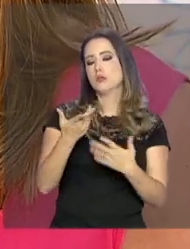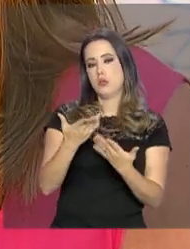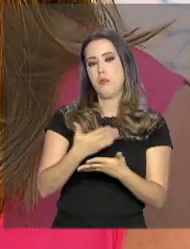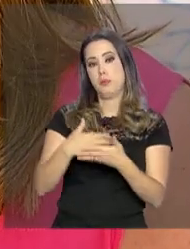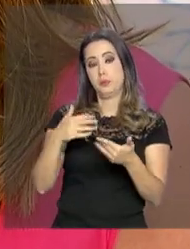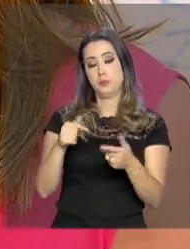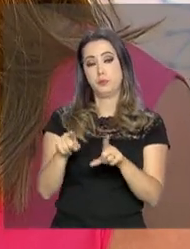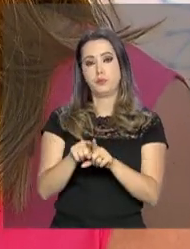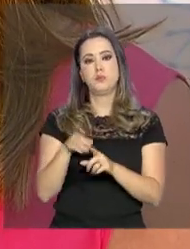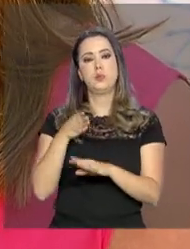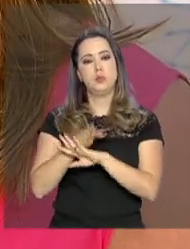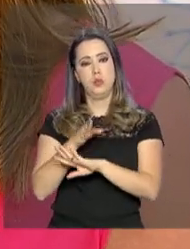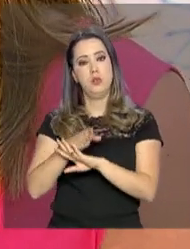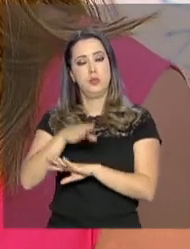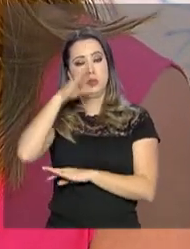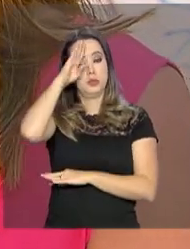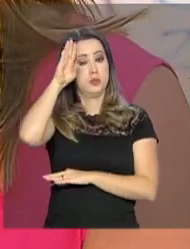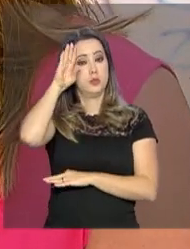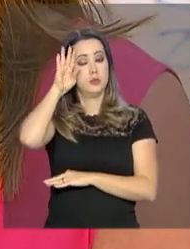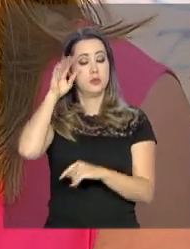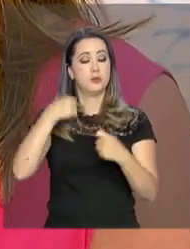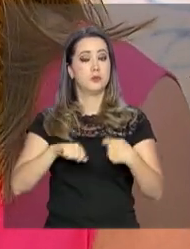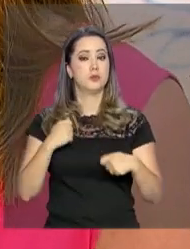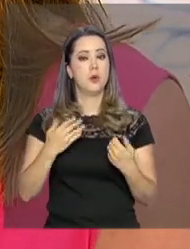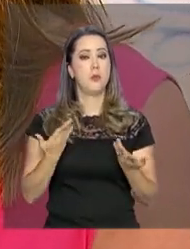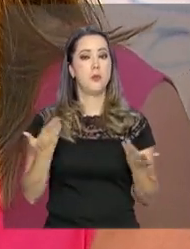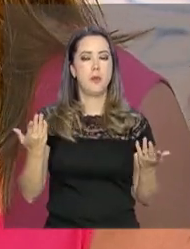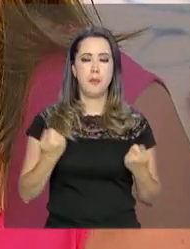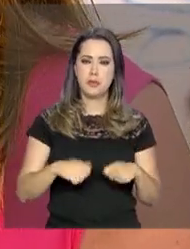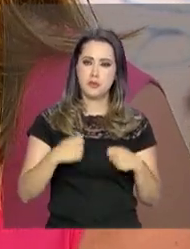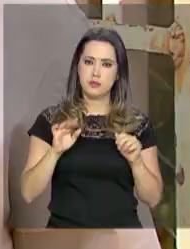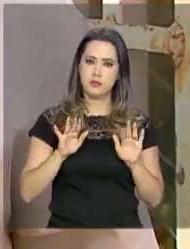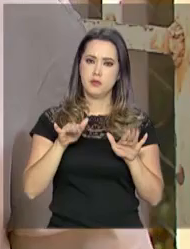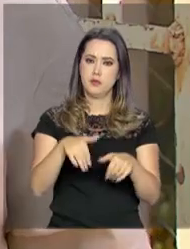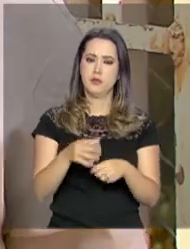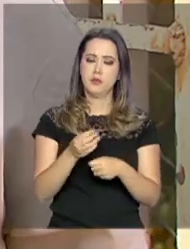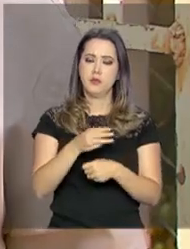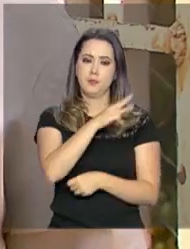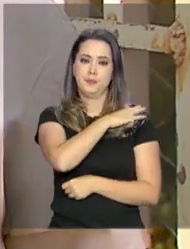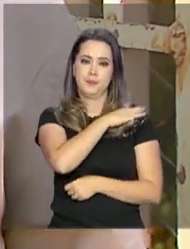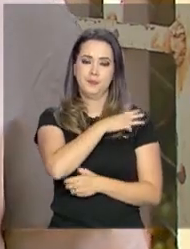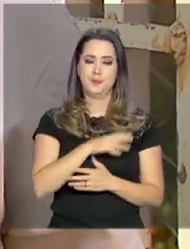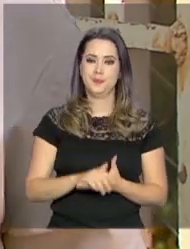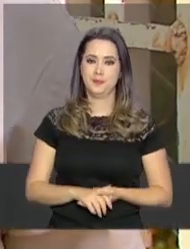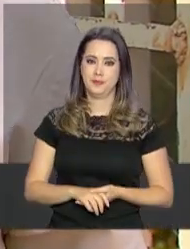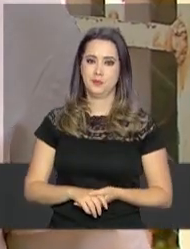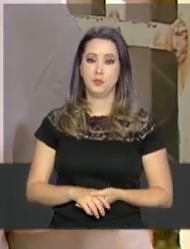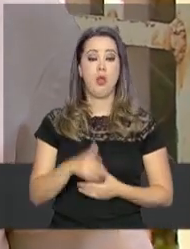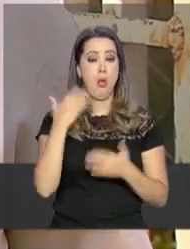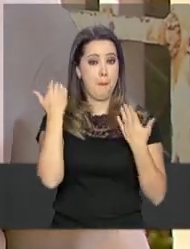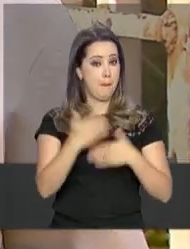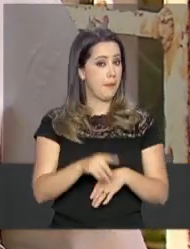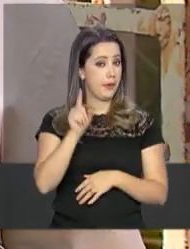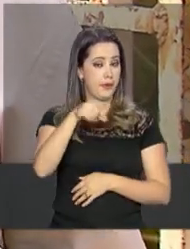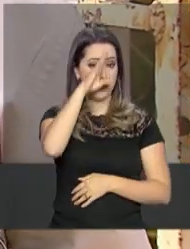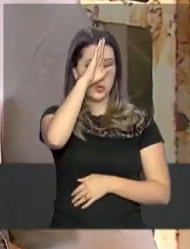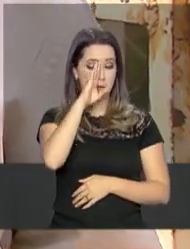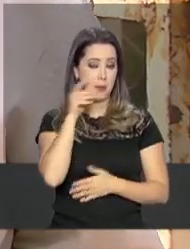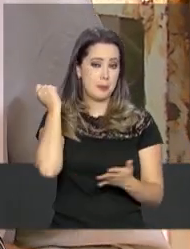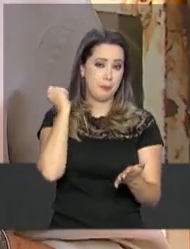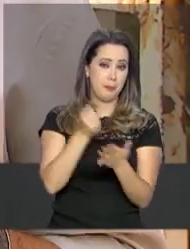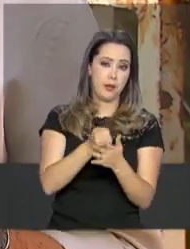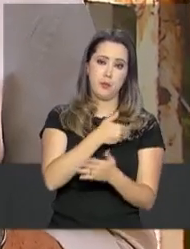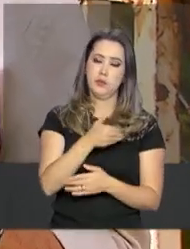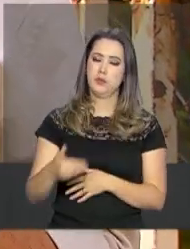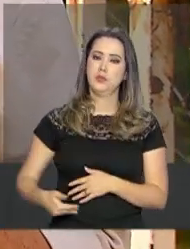pretendo fazer uma faculdade então pra isso tenho que concluir o ensino médio ou seja o exame gratuito totalmente custeado pelo governo